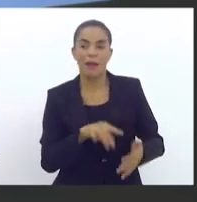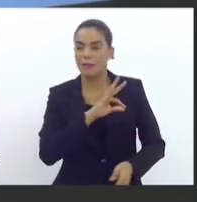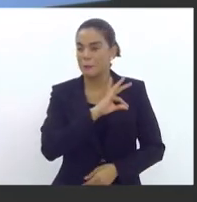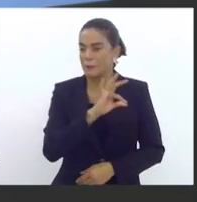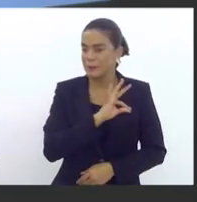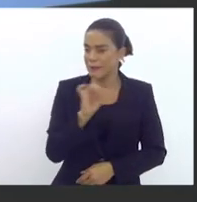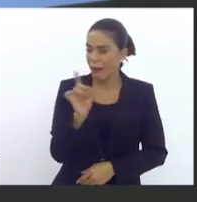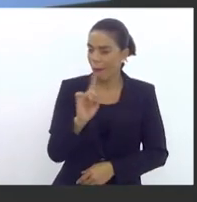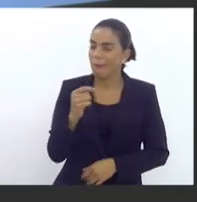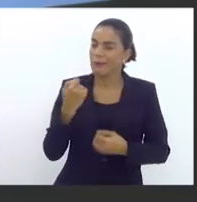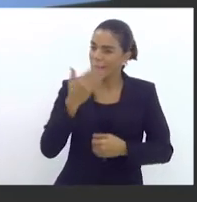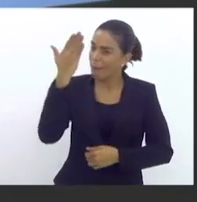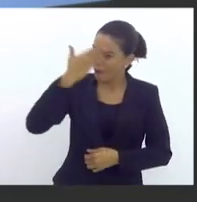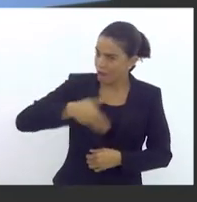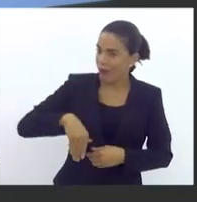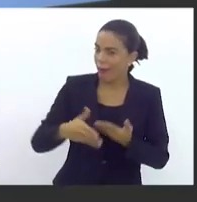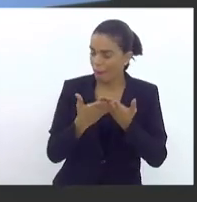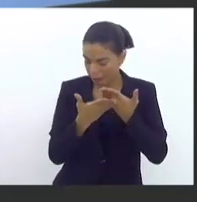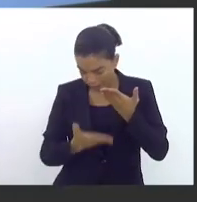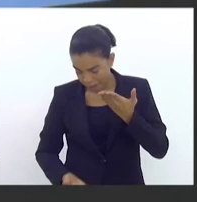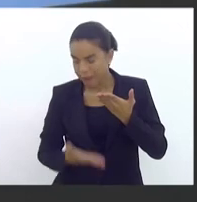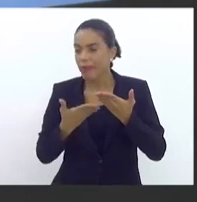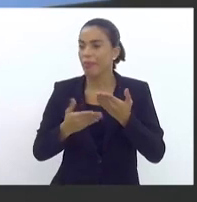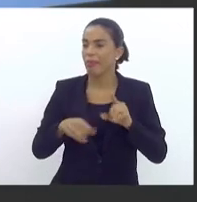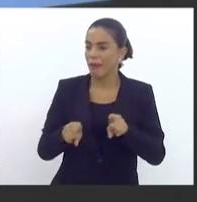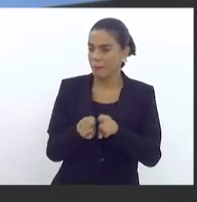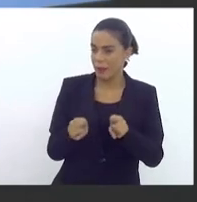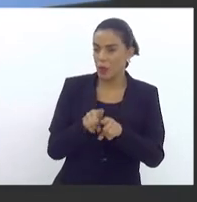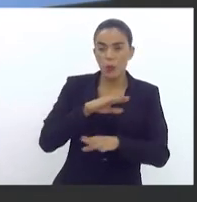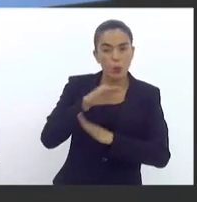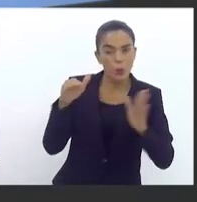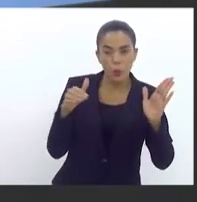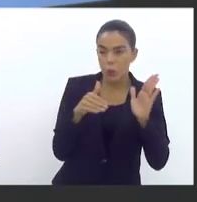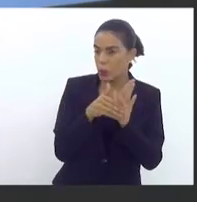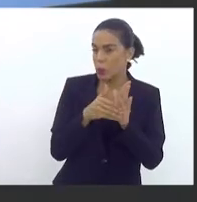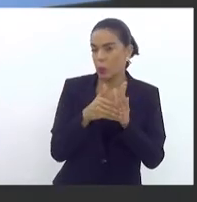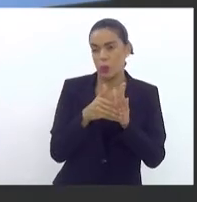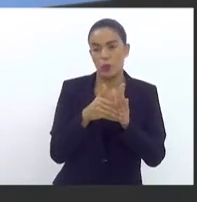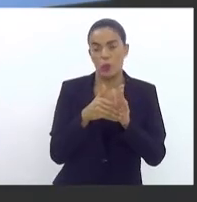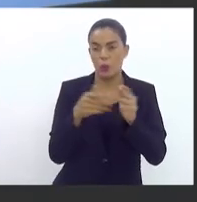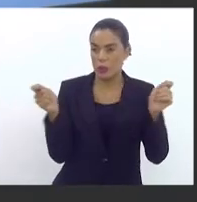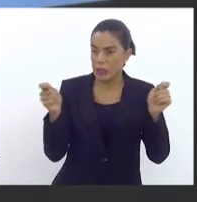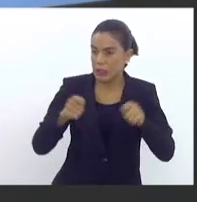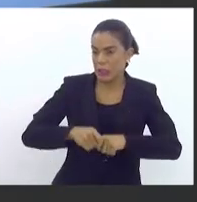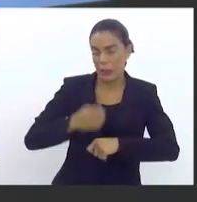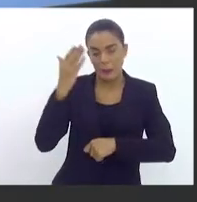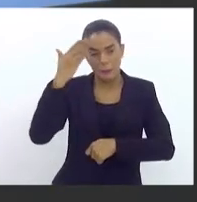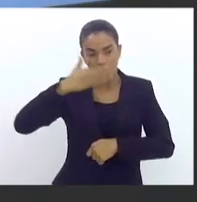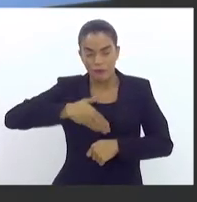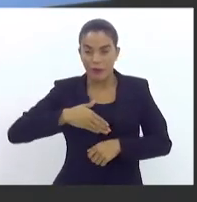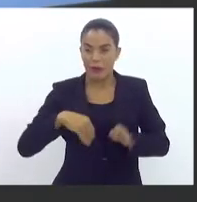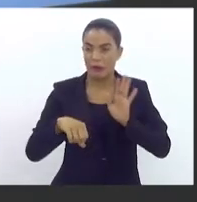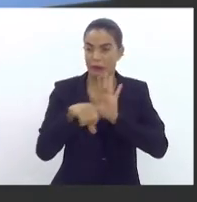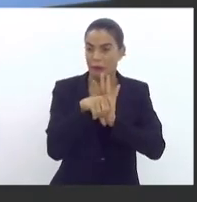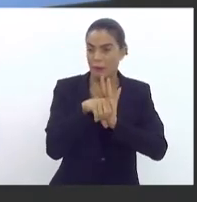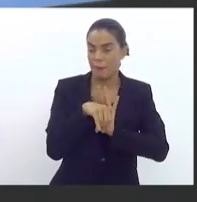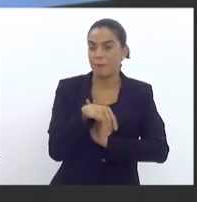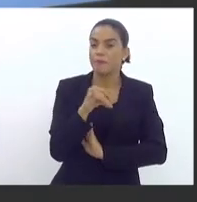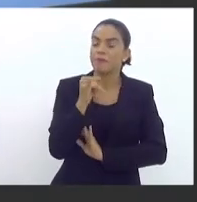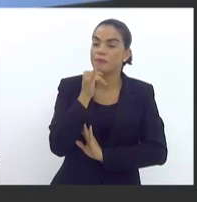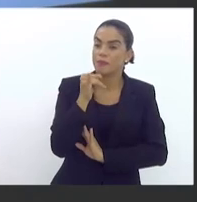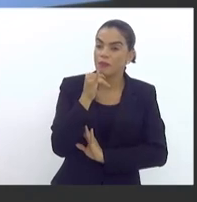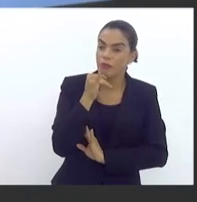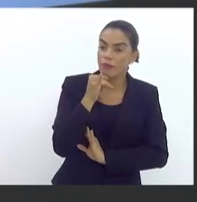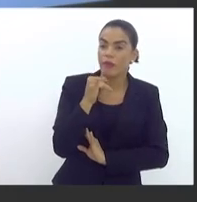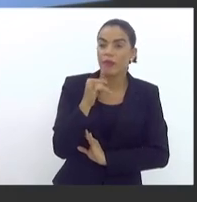que fazer entrega de provas né todas as provas que vocês tiverem né Vocês mulheres tiverem né e a gente